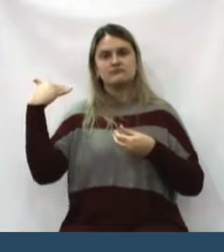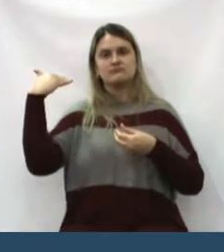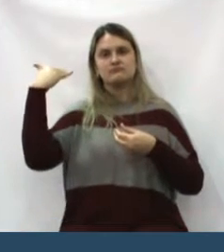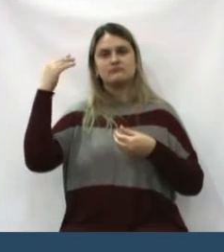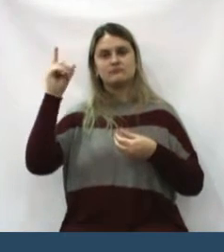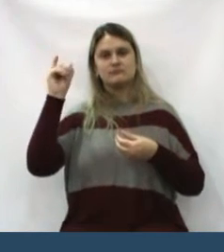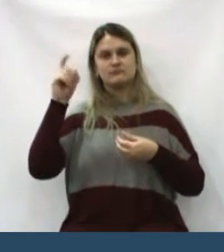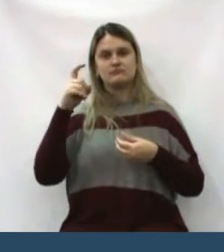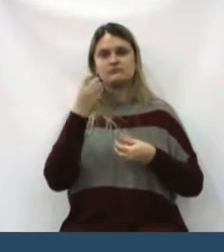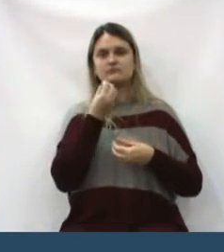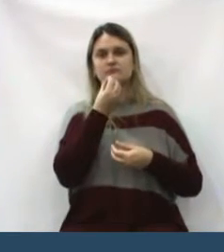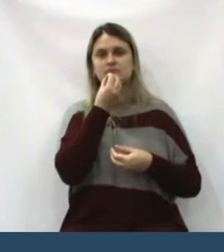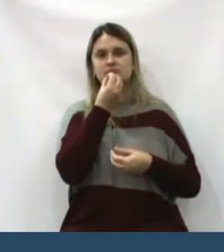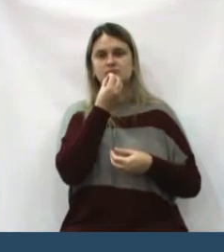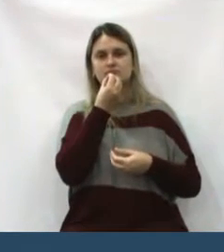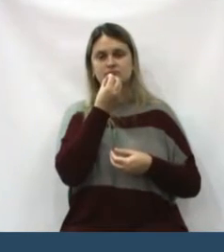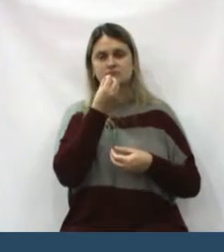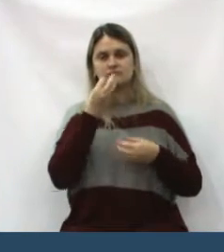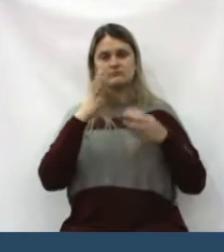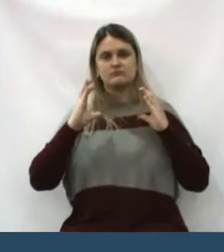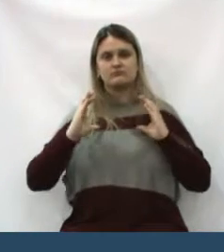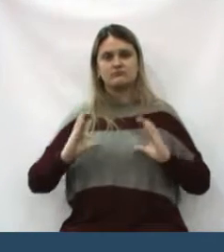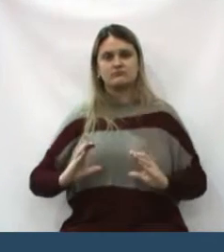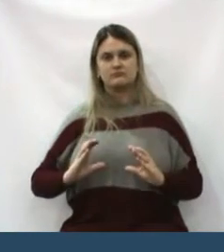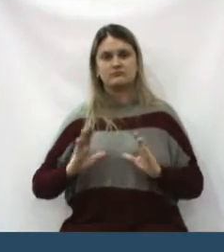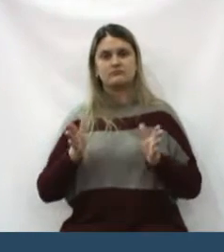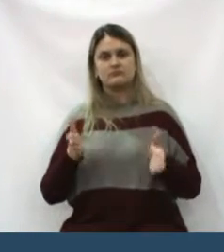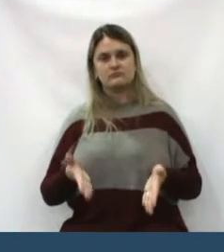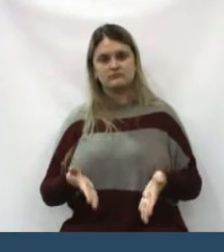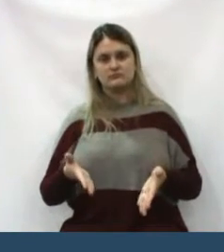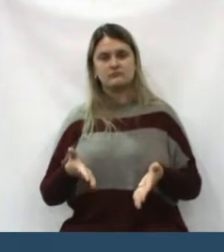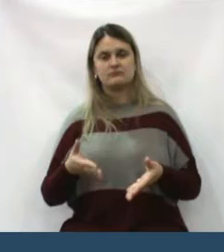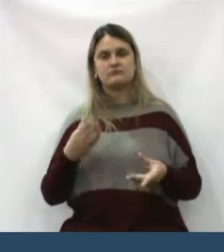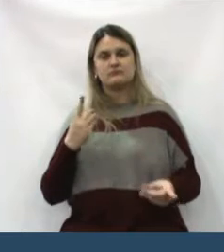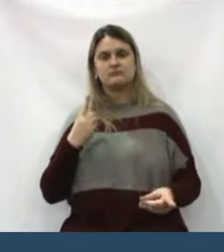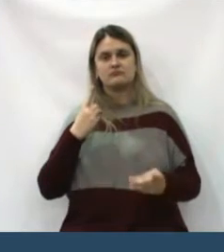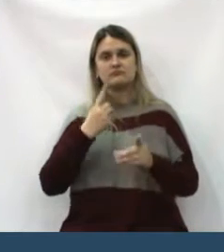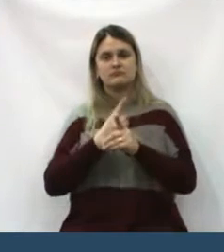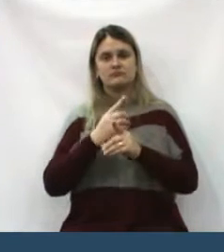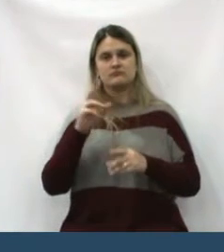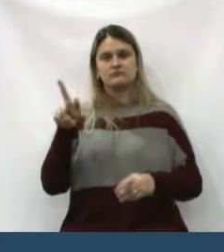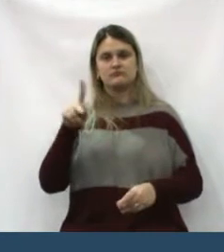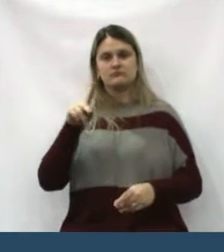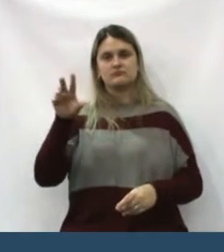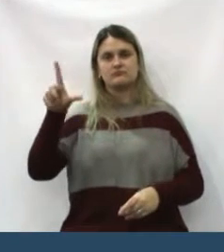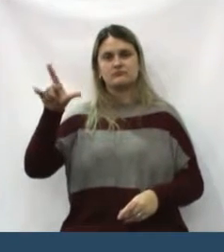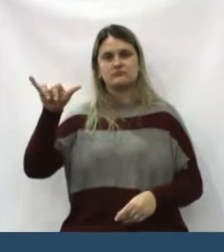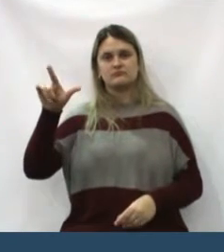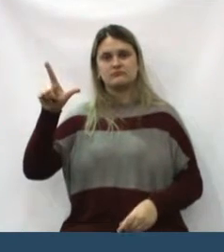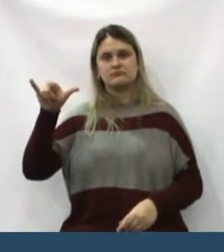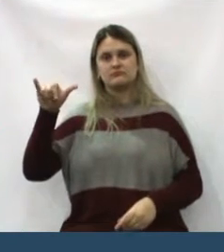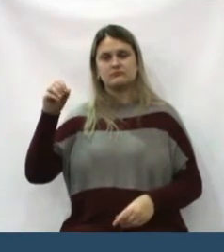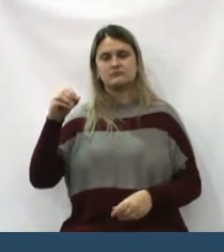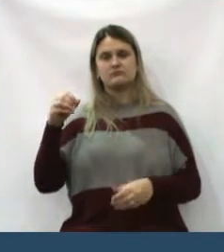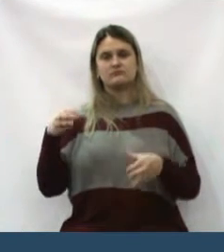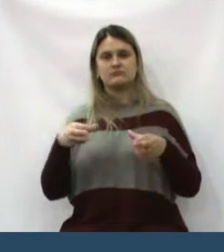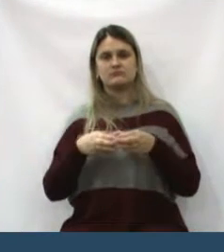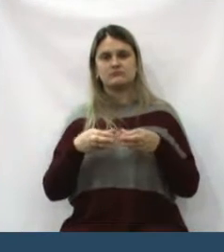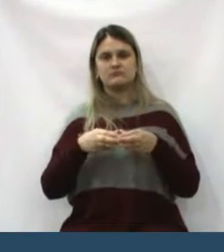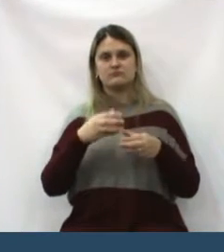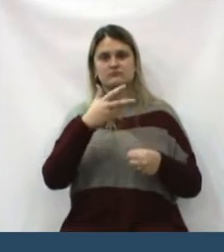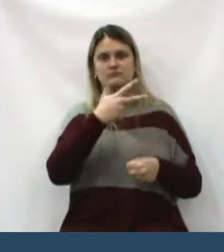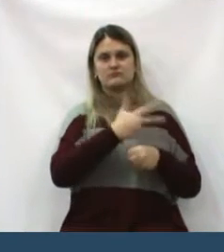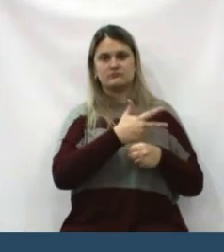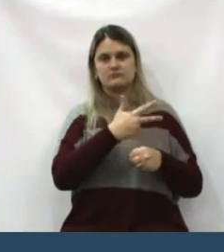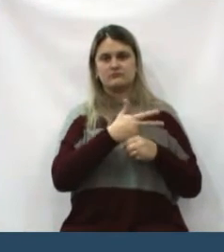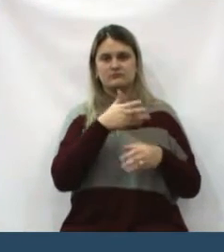crescer e ser um bom cidadão. E hoje encontro a professora Lídia no grupo da terceira